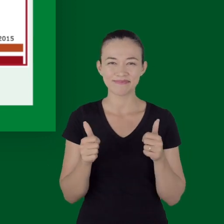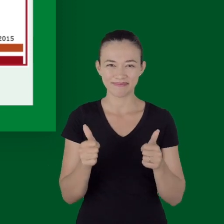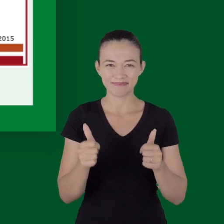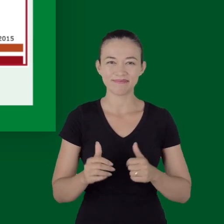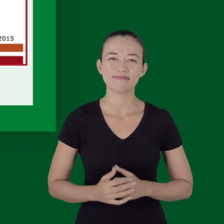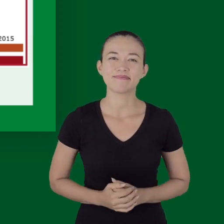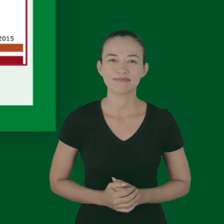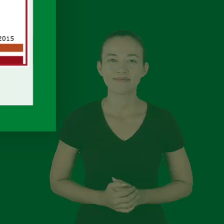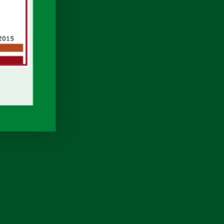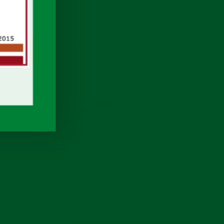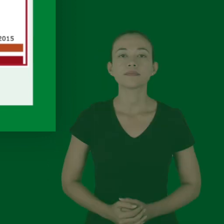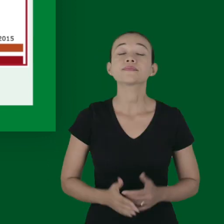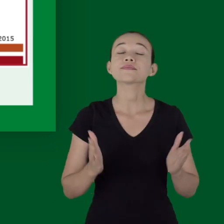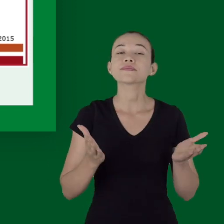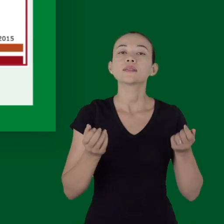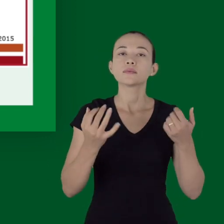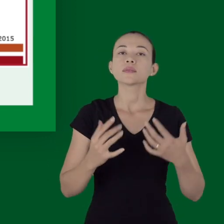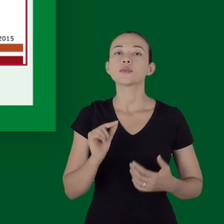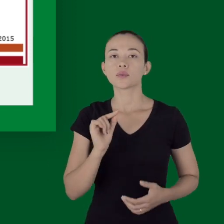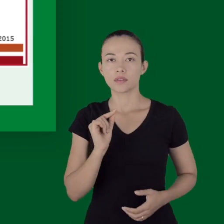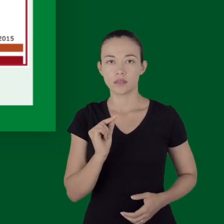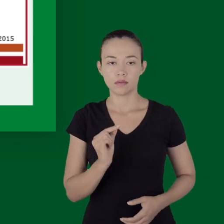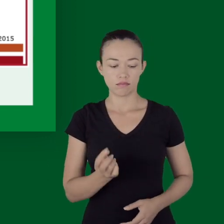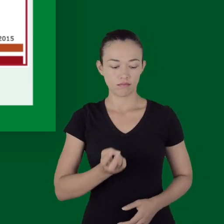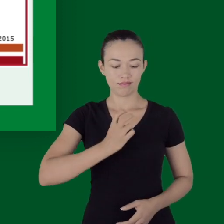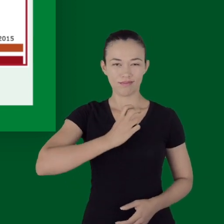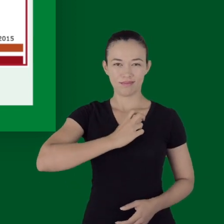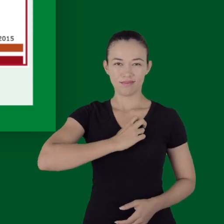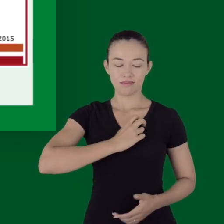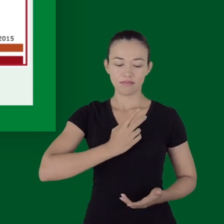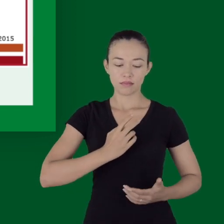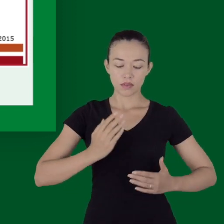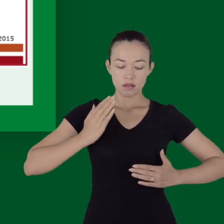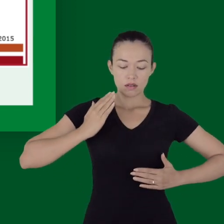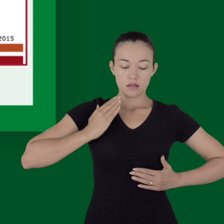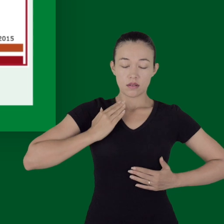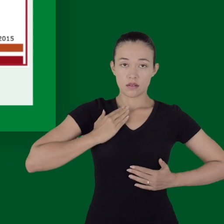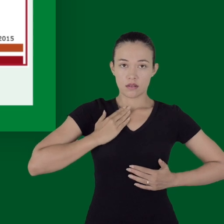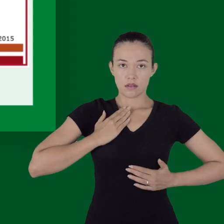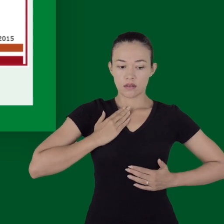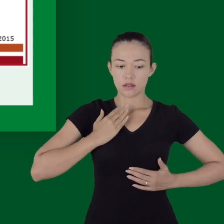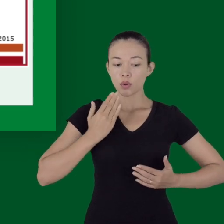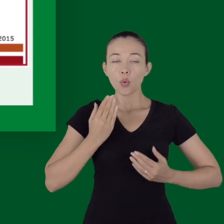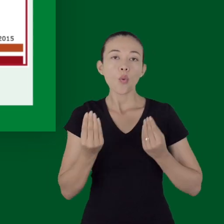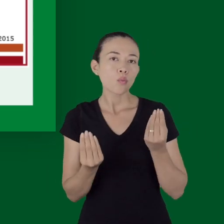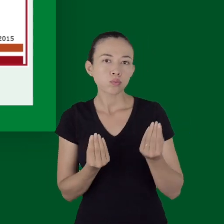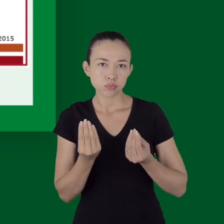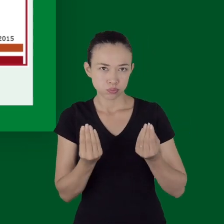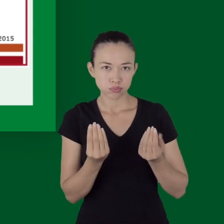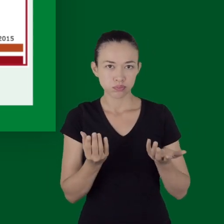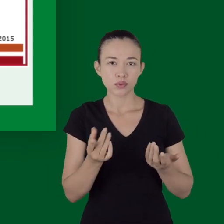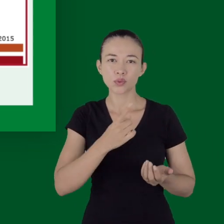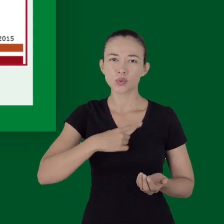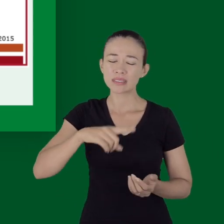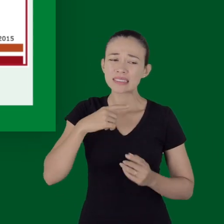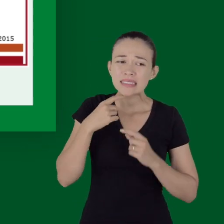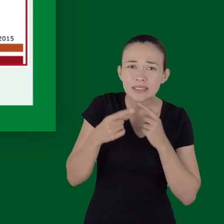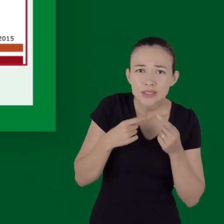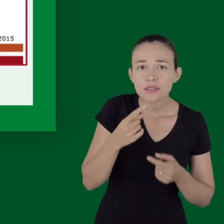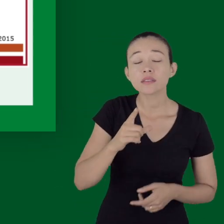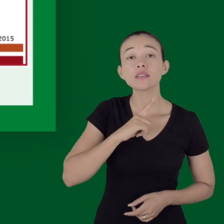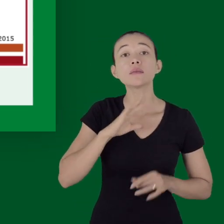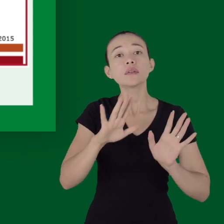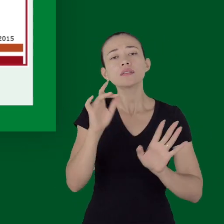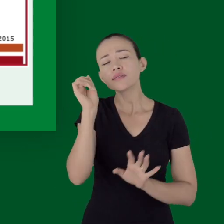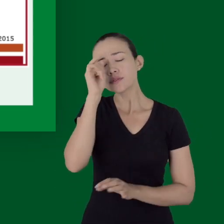né? Inicialmente, a gente tem que, quando a gente for decidir instalar o marcapasso, né, depois que a gente fez a atropina e